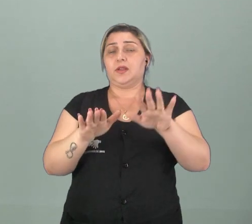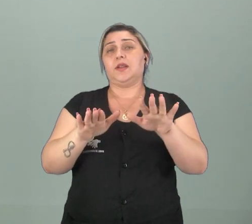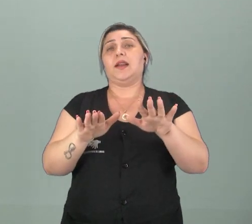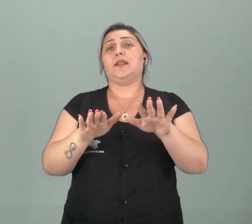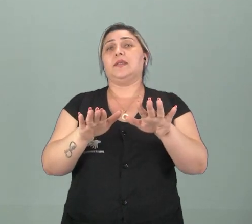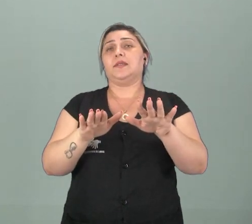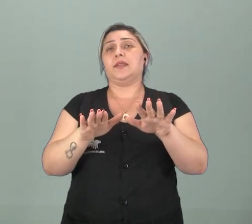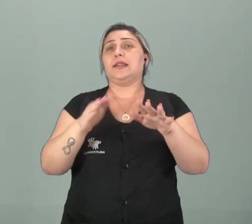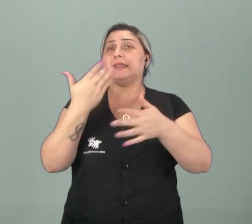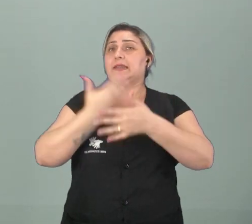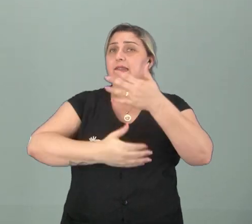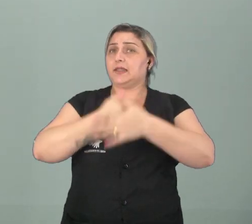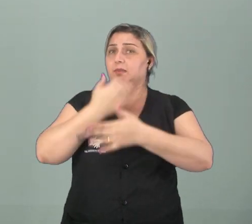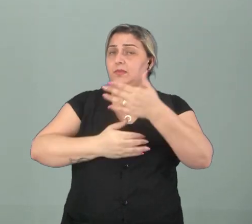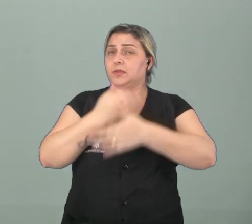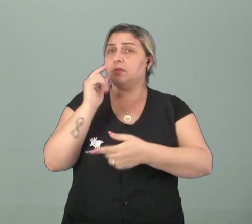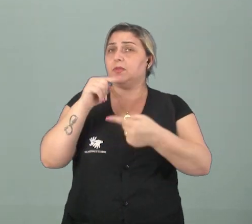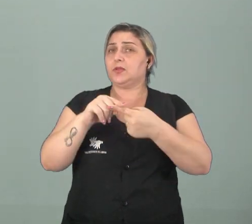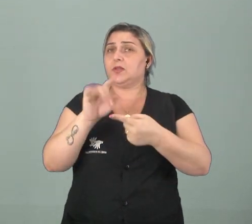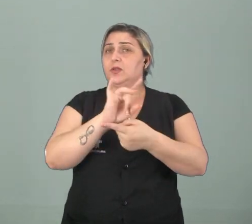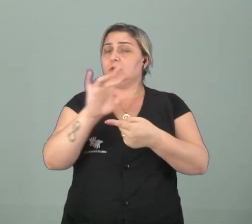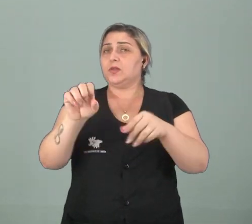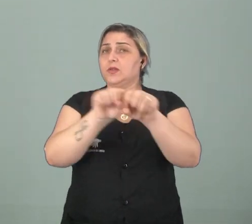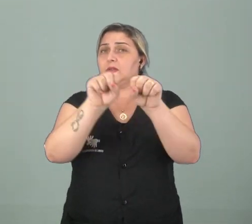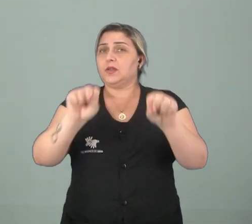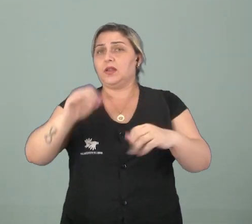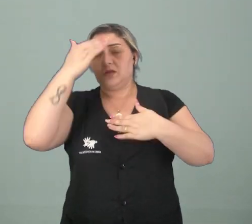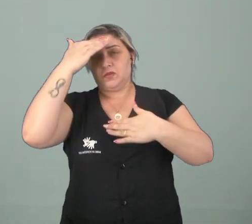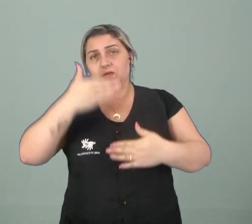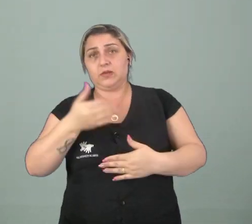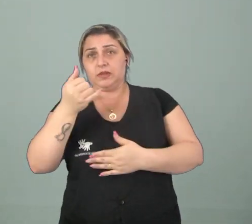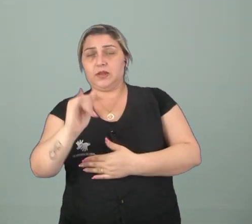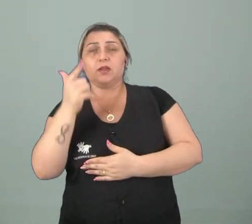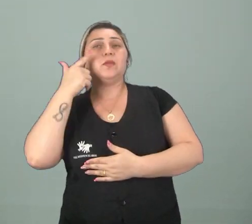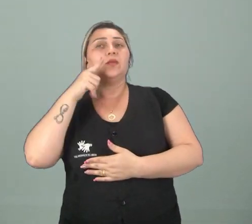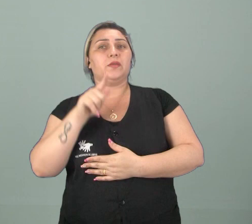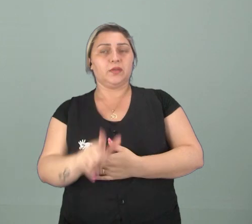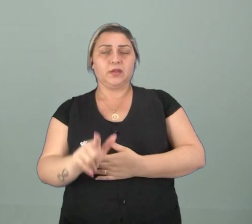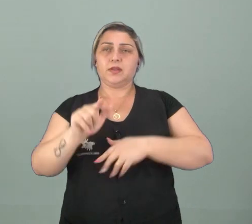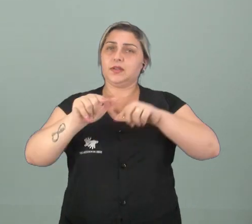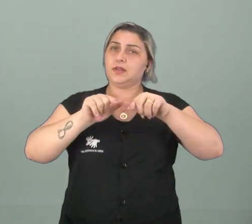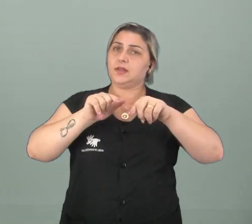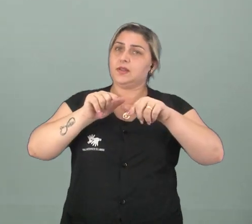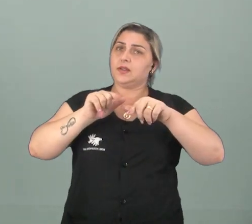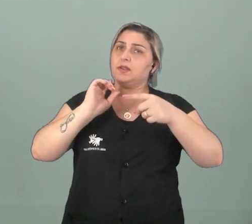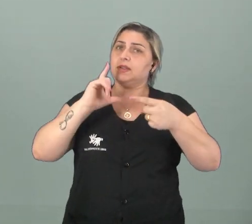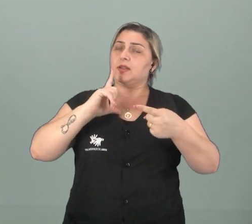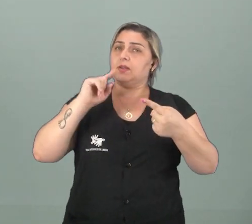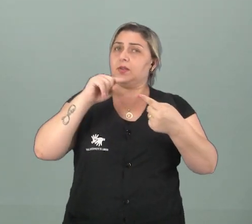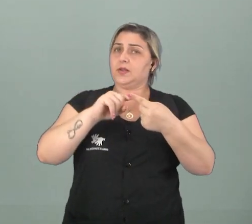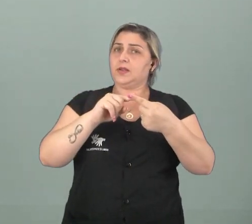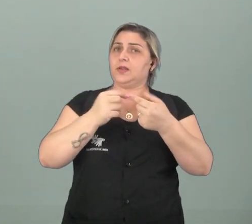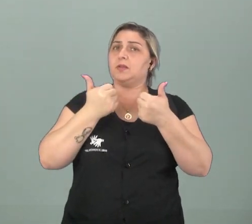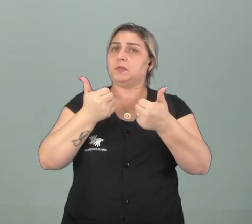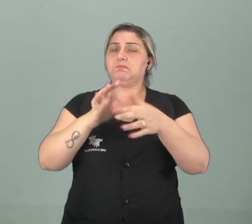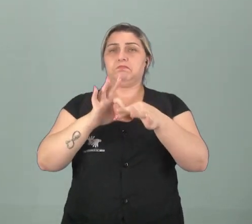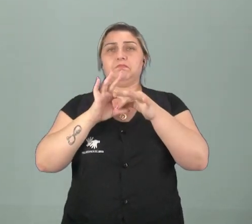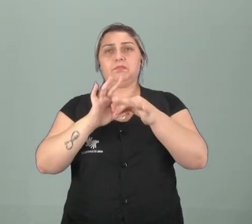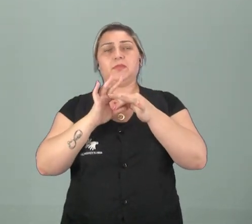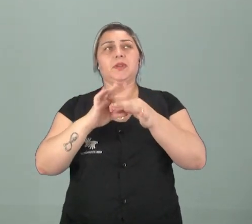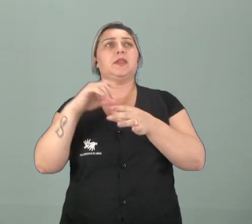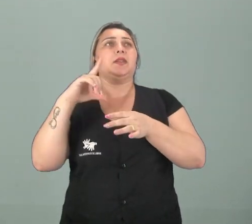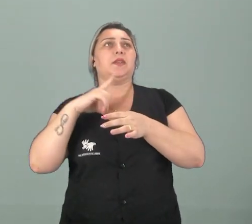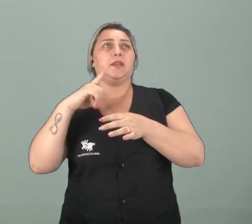indireta, acabar atrapalhando o funcionamento de todo o resto. Então, se todos estão conseguindo trabalhar individualmente muito bem,